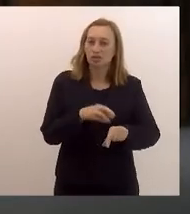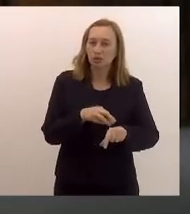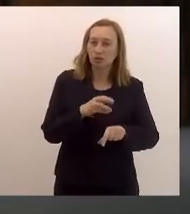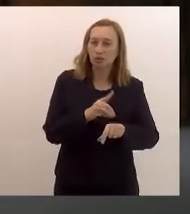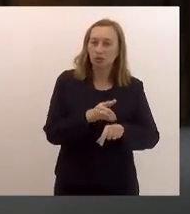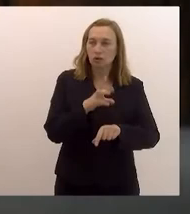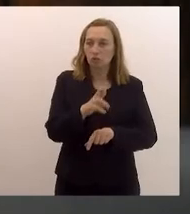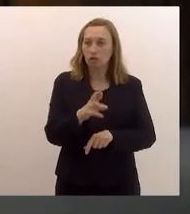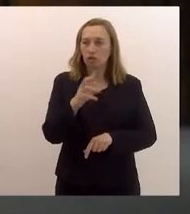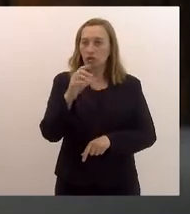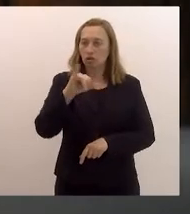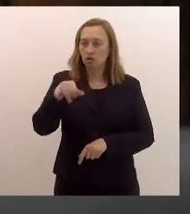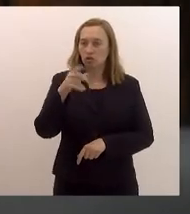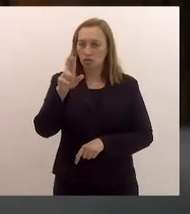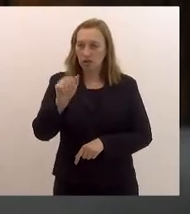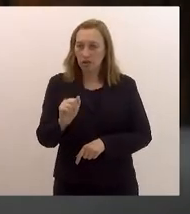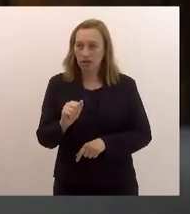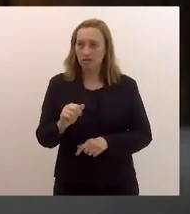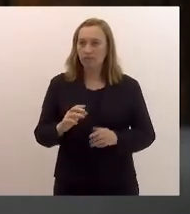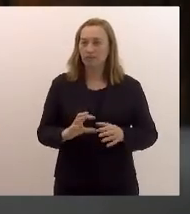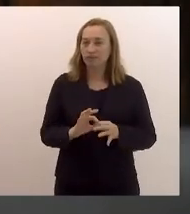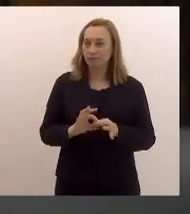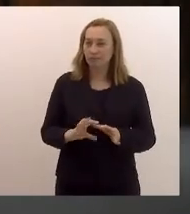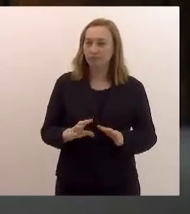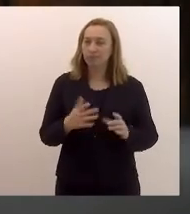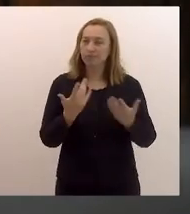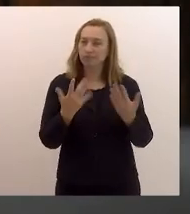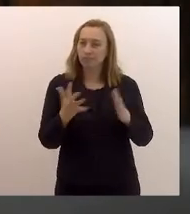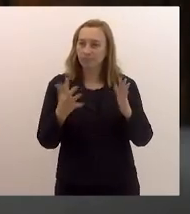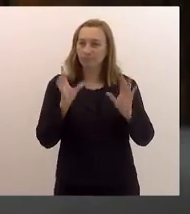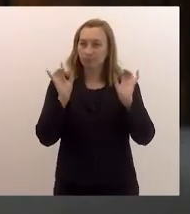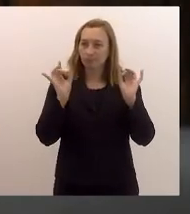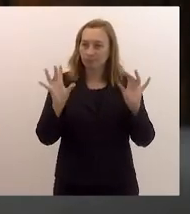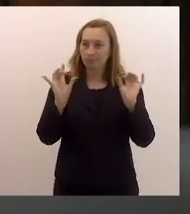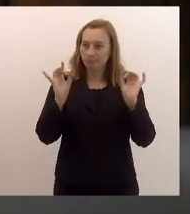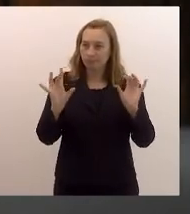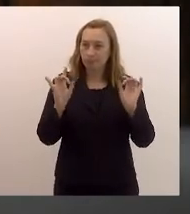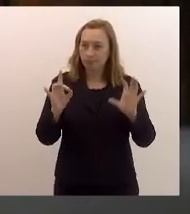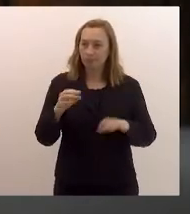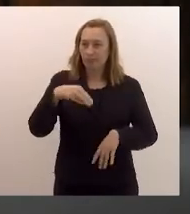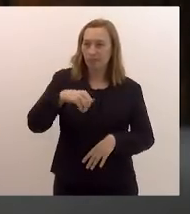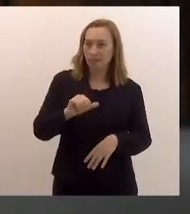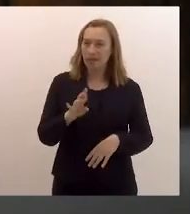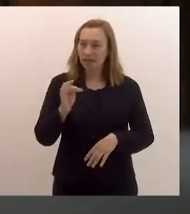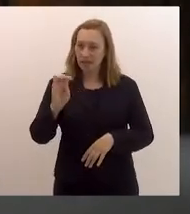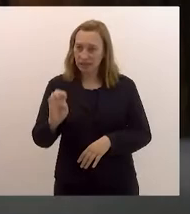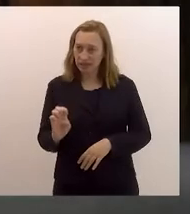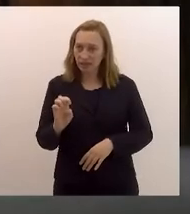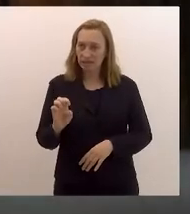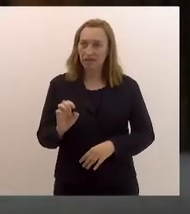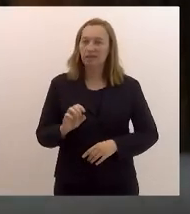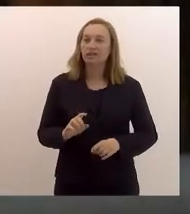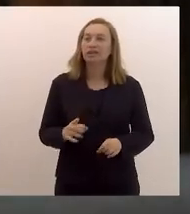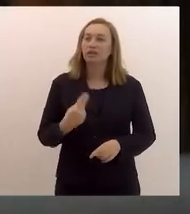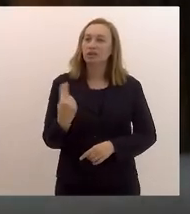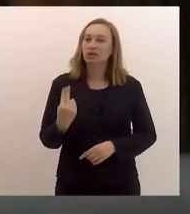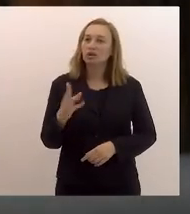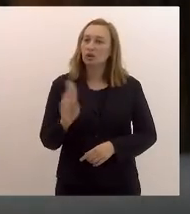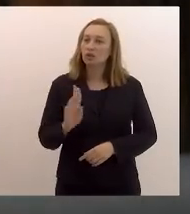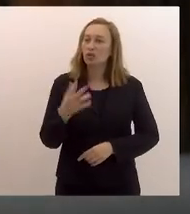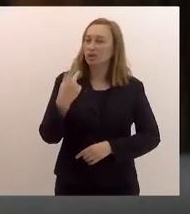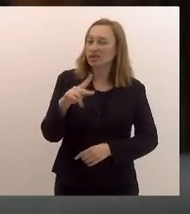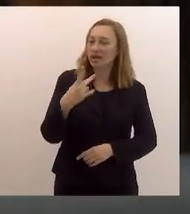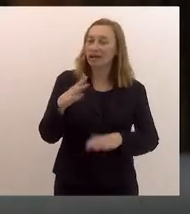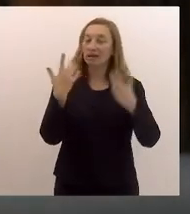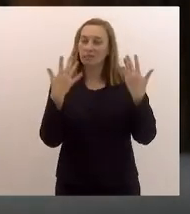Juliana Bastos quero me permitir as fazer uma saudação especial a Magneti Silva em nome dela